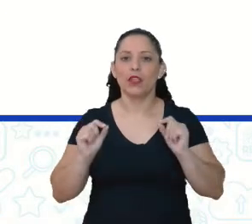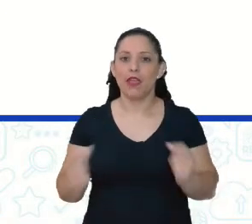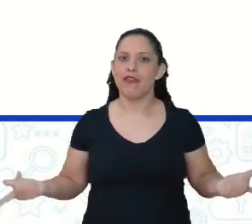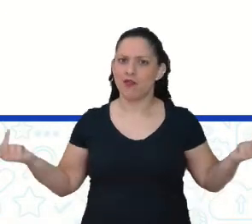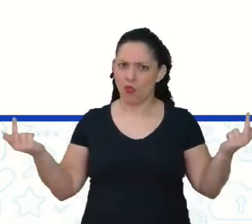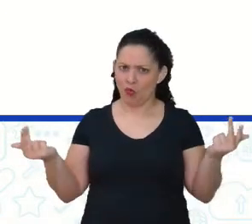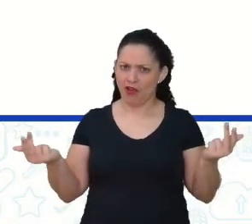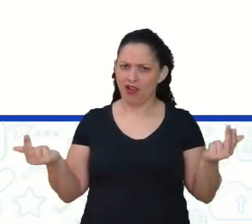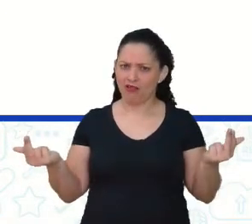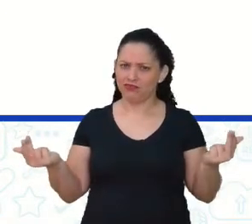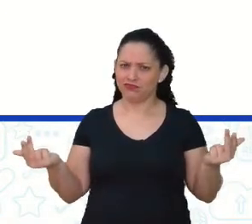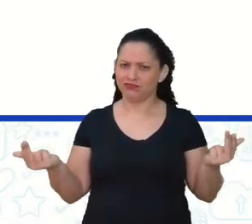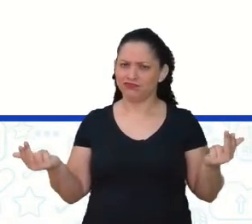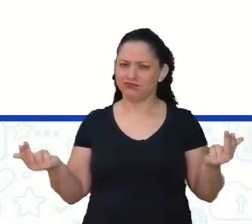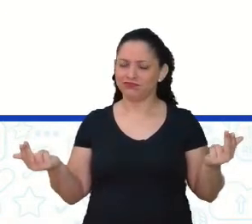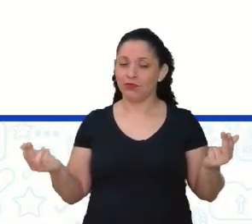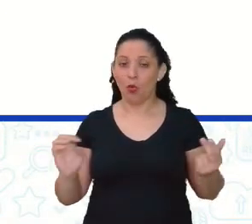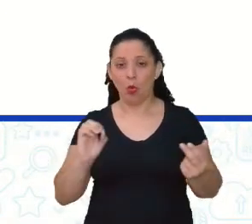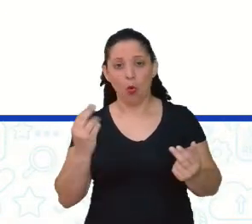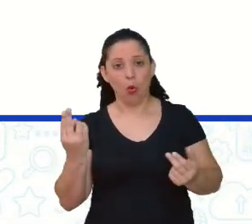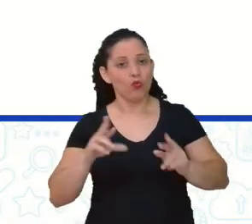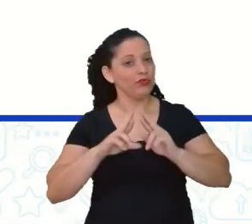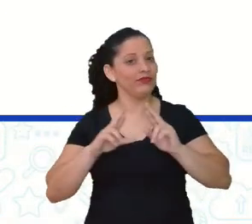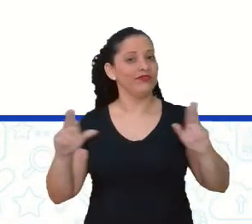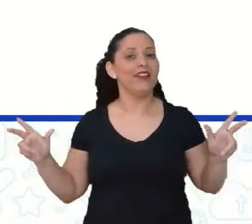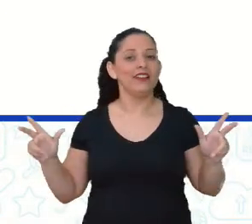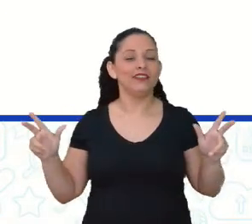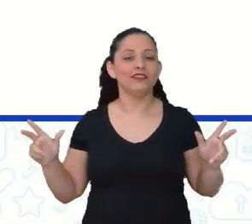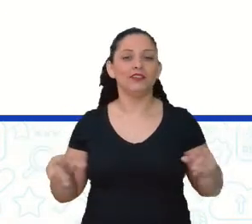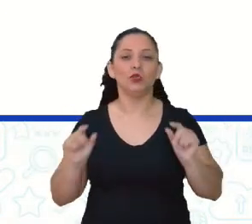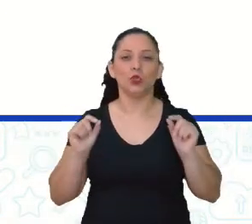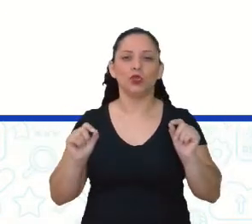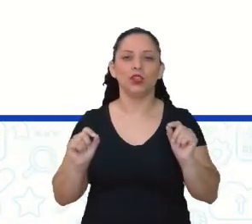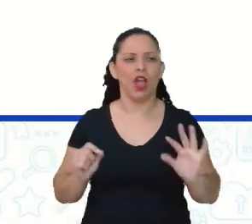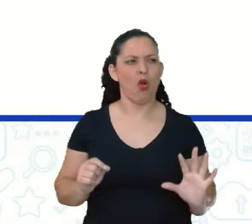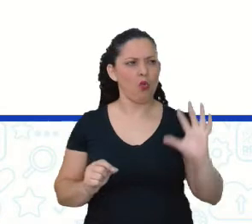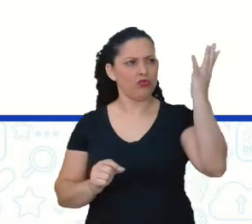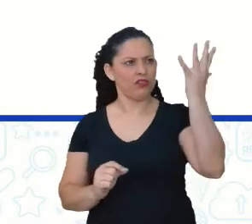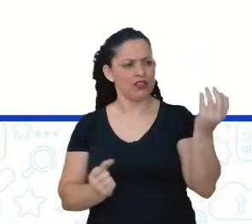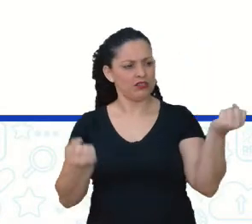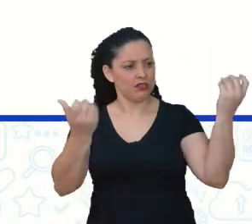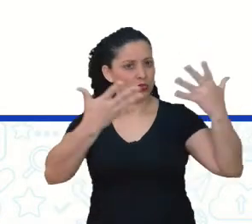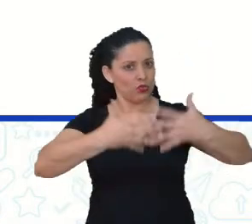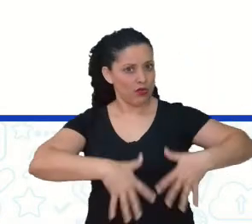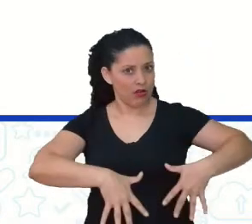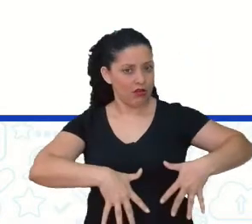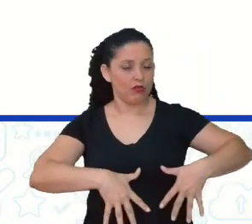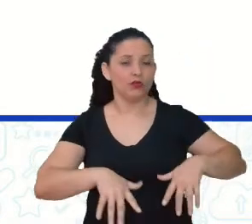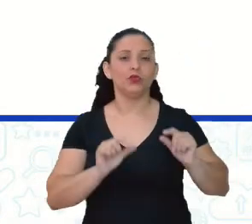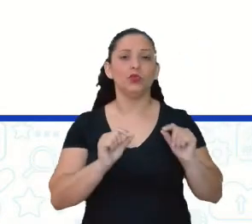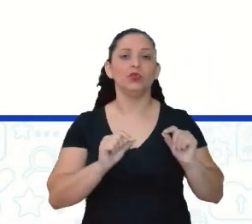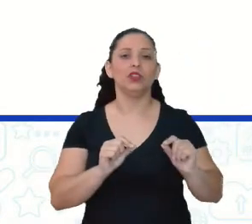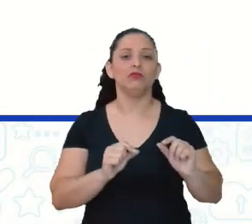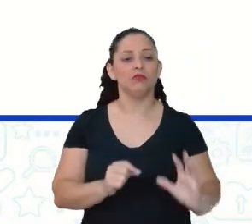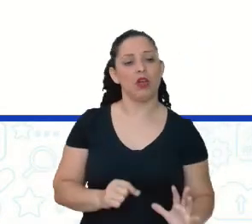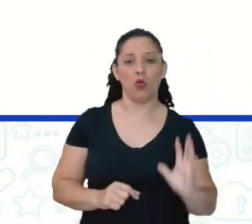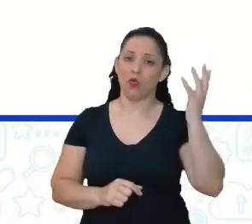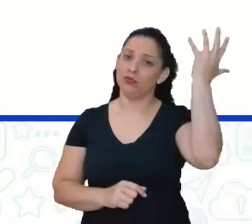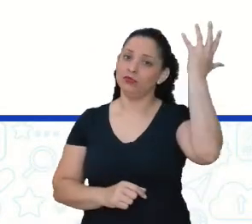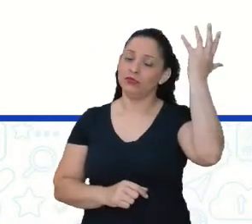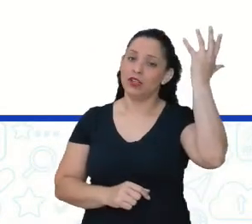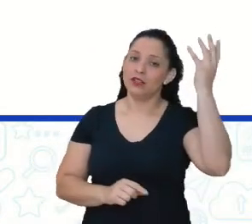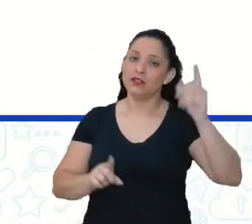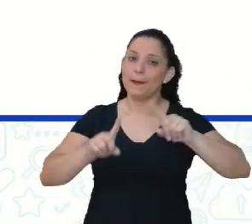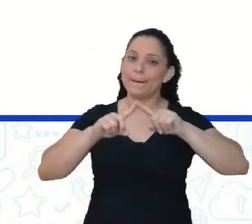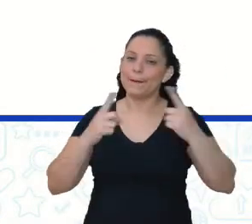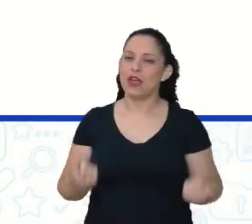mesma coisa? Não necessariamente, porque o fenômeno natural ele vai ocorrer ali no ambiente, mas